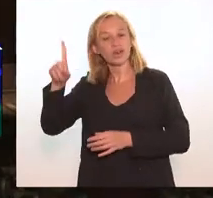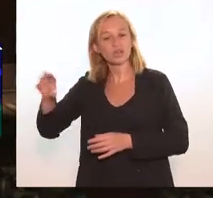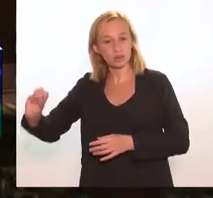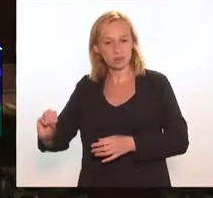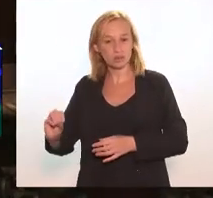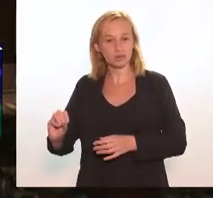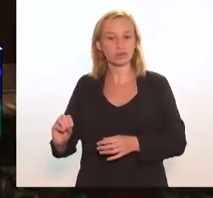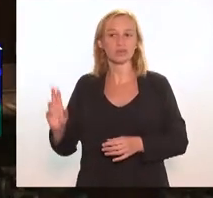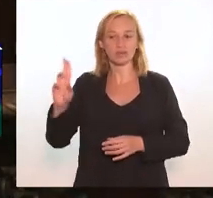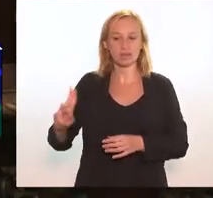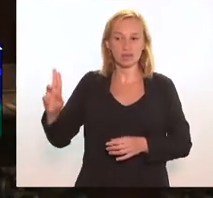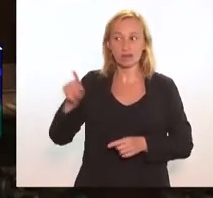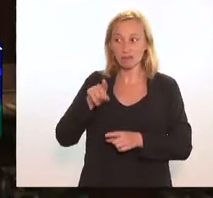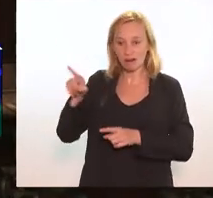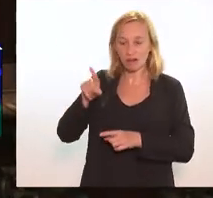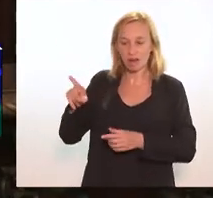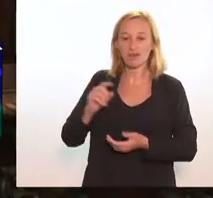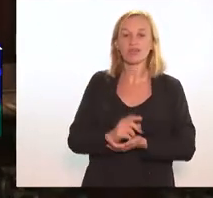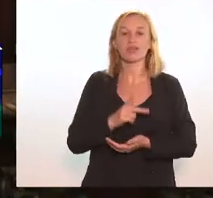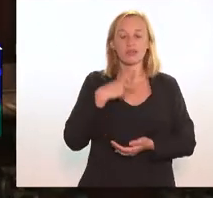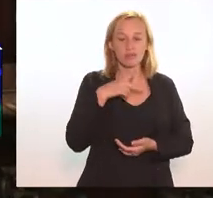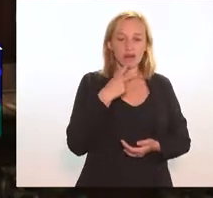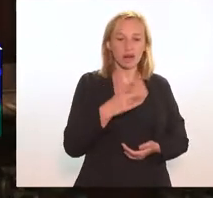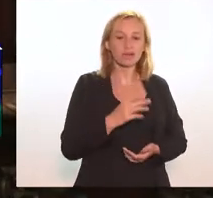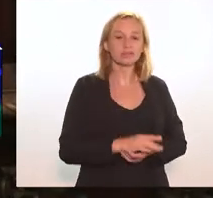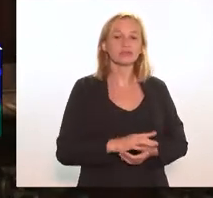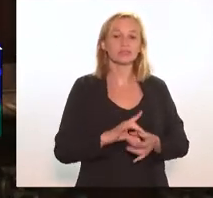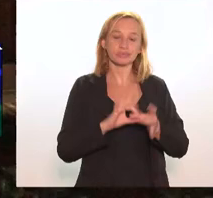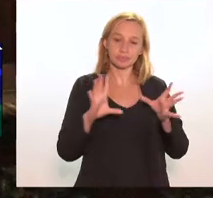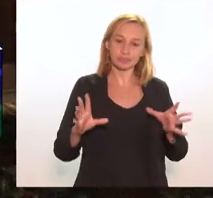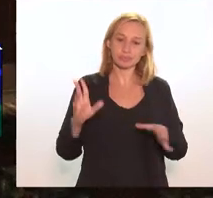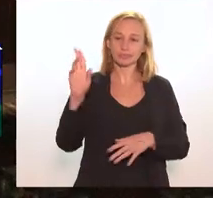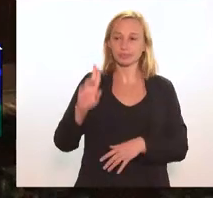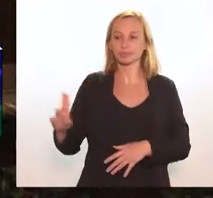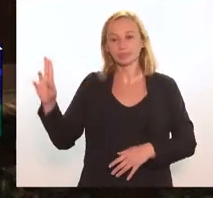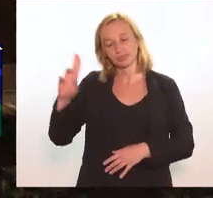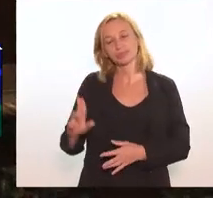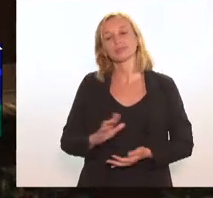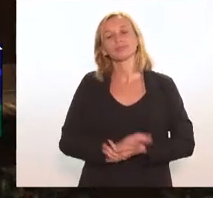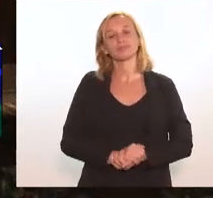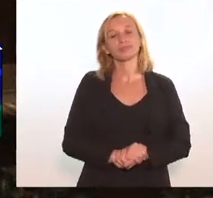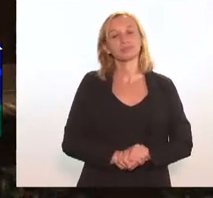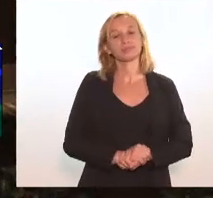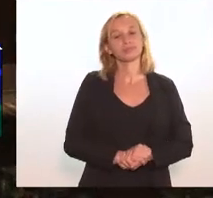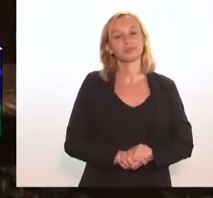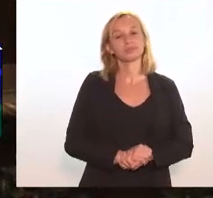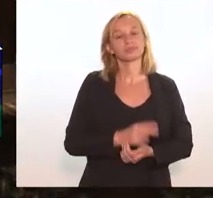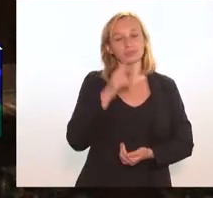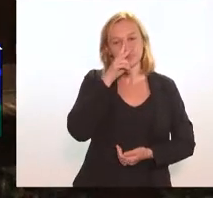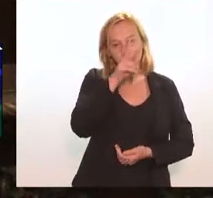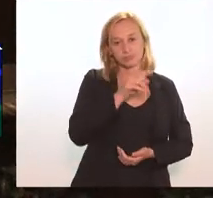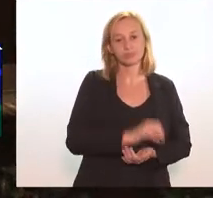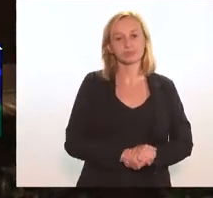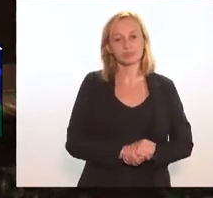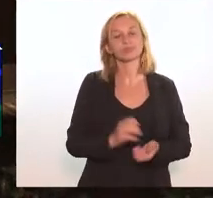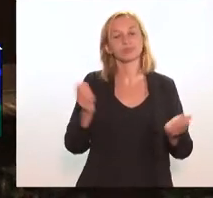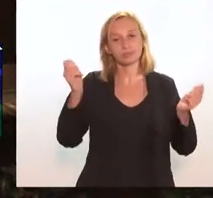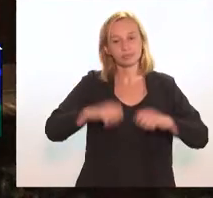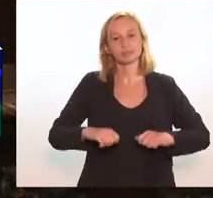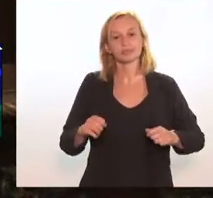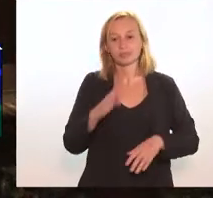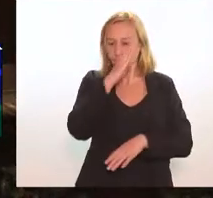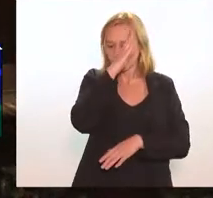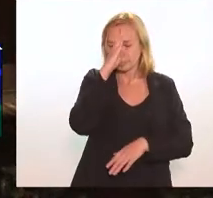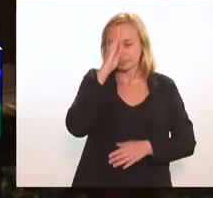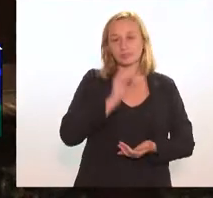e festiva ao mesmo tempo, reafirmando a autonomia universitária e reafirmando a força, a competência acadêmica